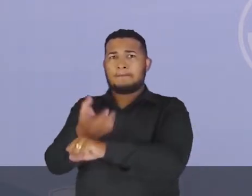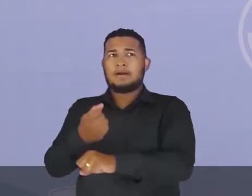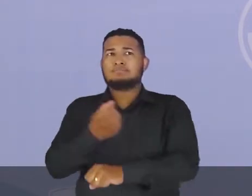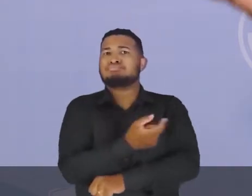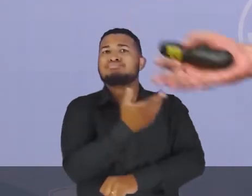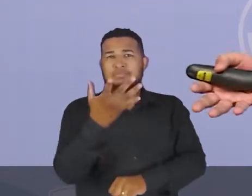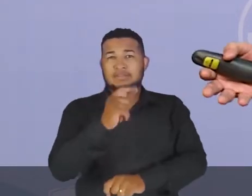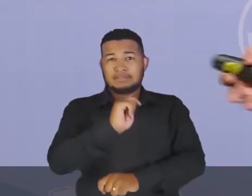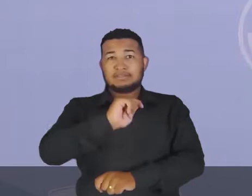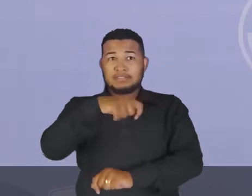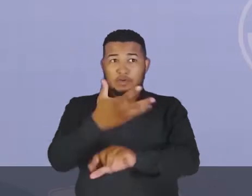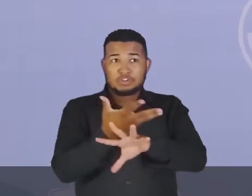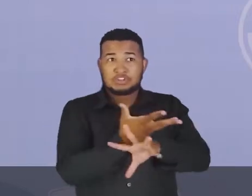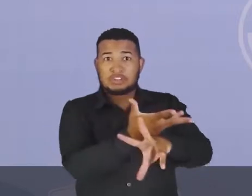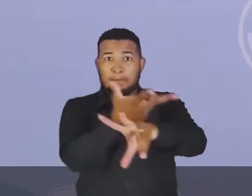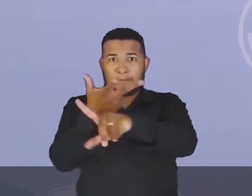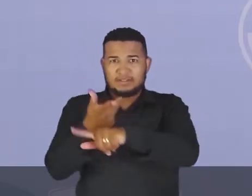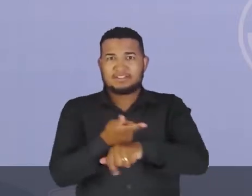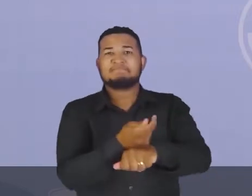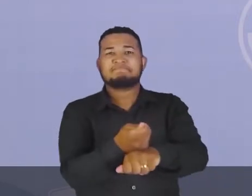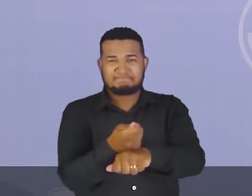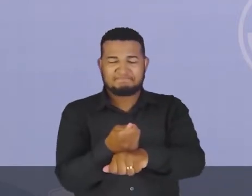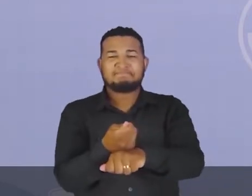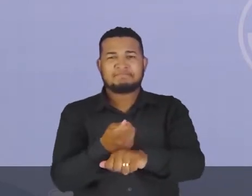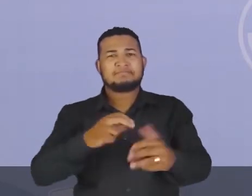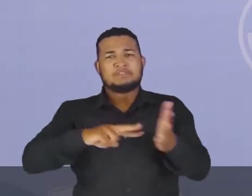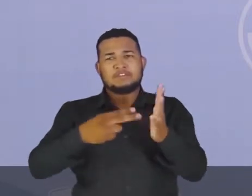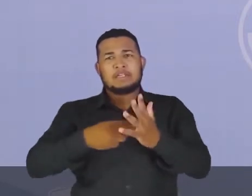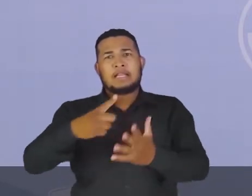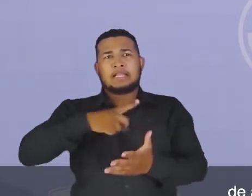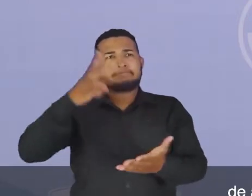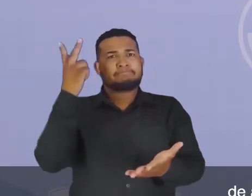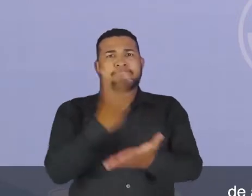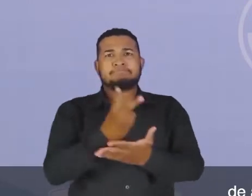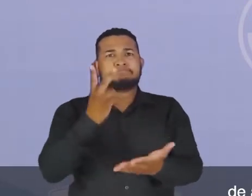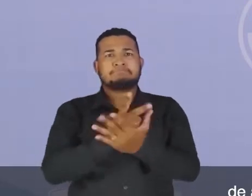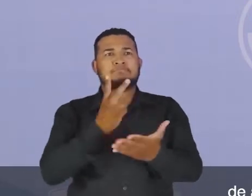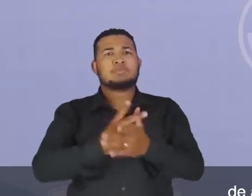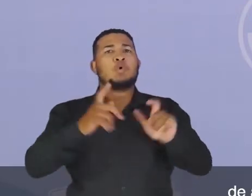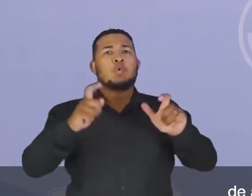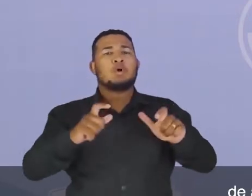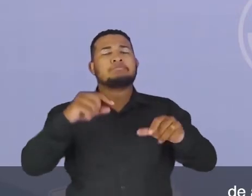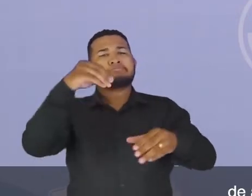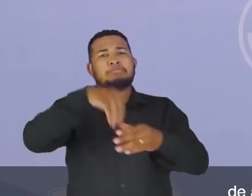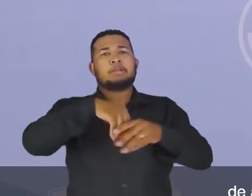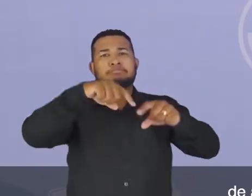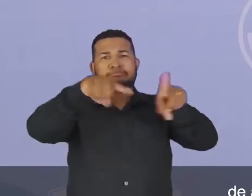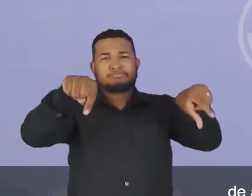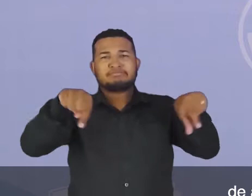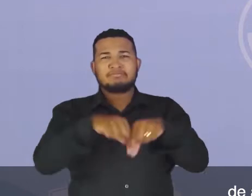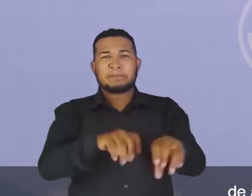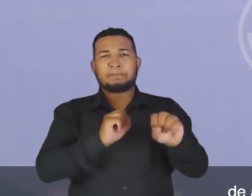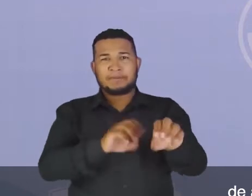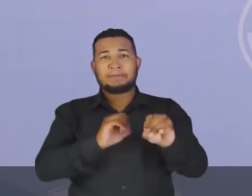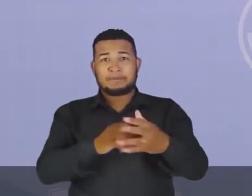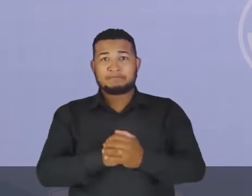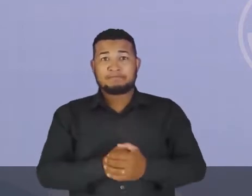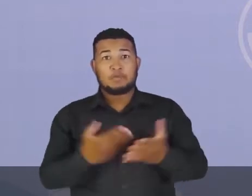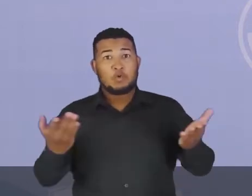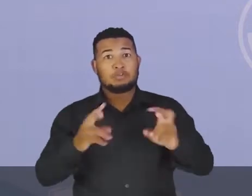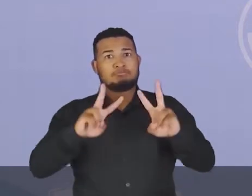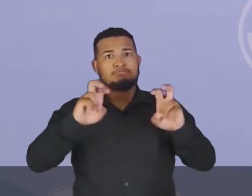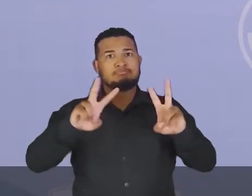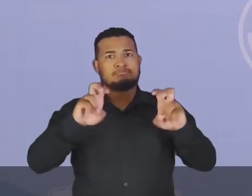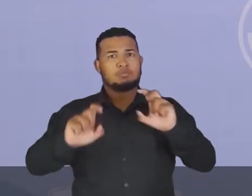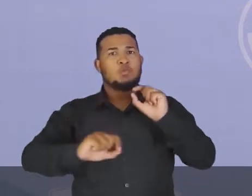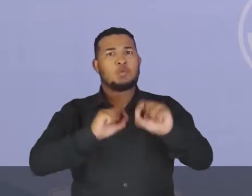tipos de disciplinas que são rotineiramente trabalhadas em sala de aula. E qual é o tema da aula de hoje, professor? Na aula de hoje nós vamos trabalhar